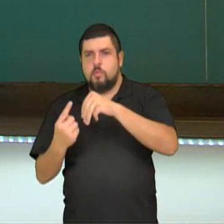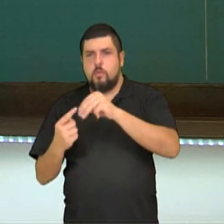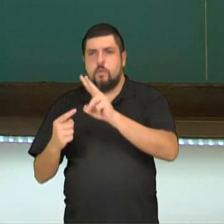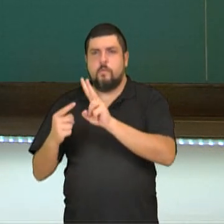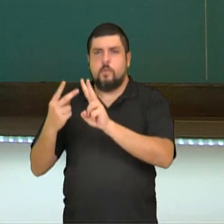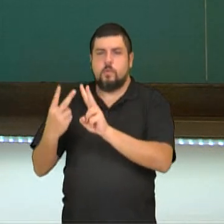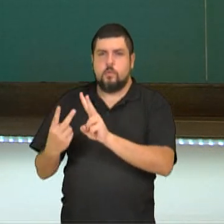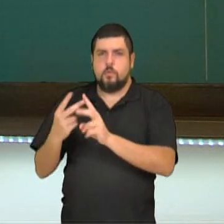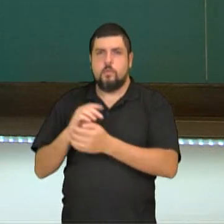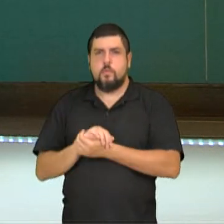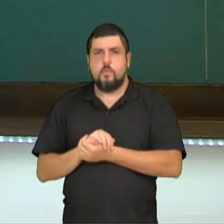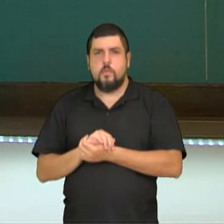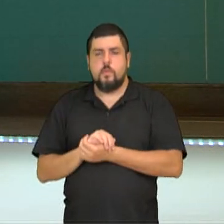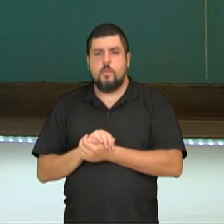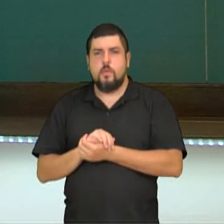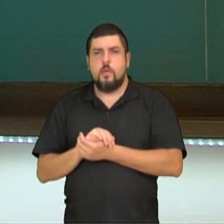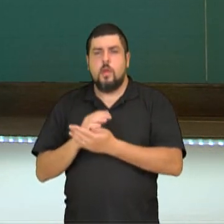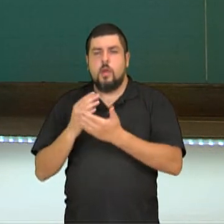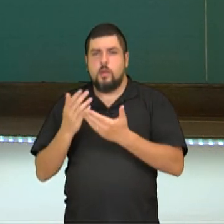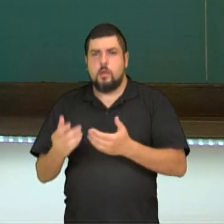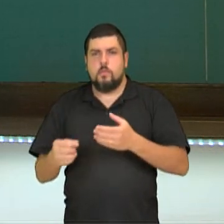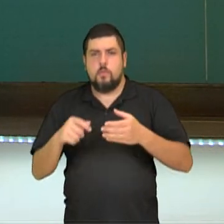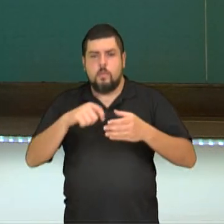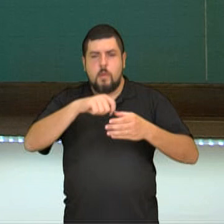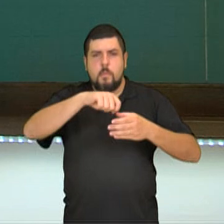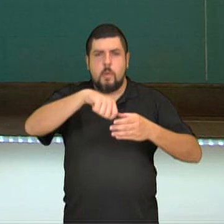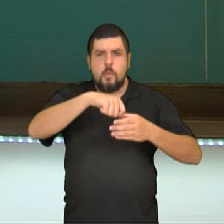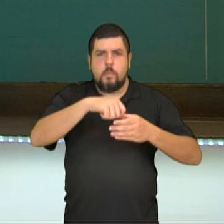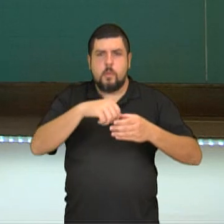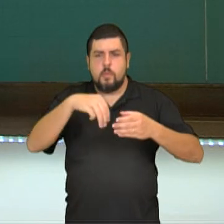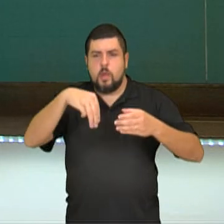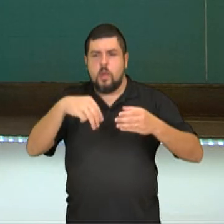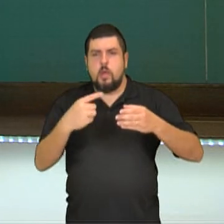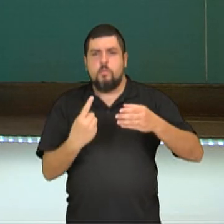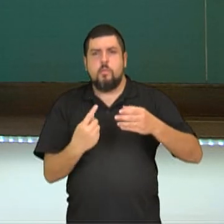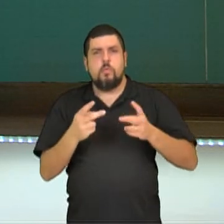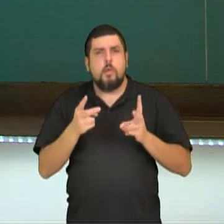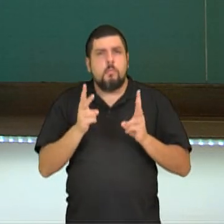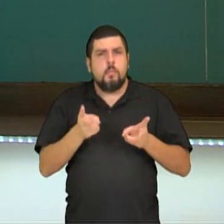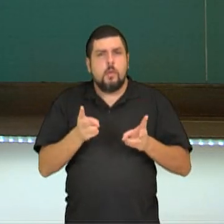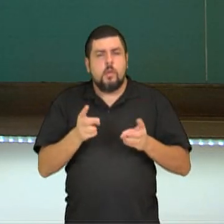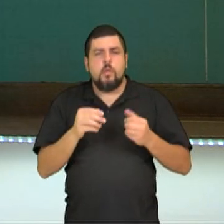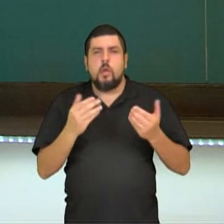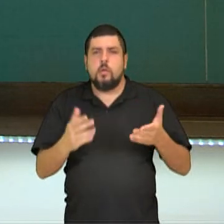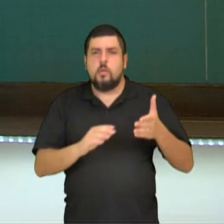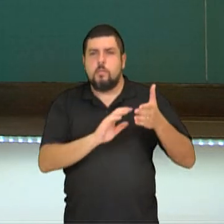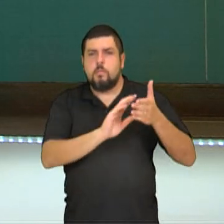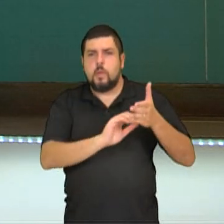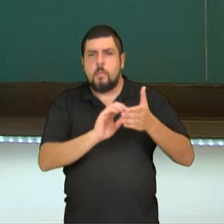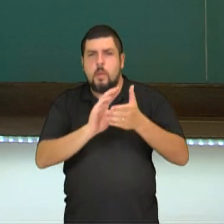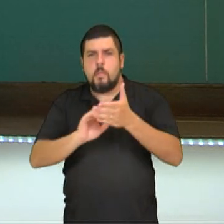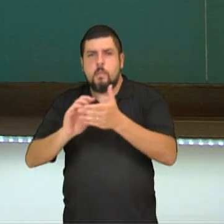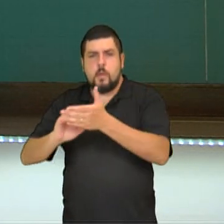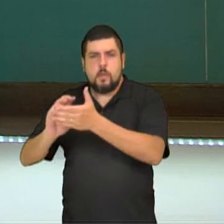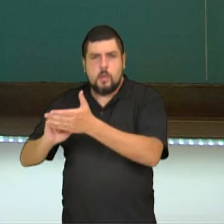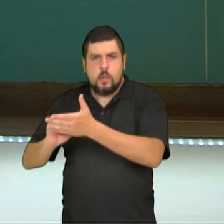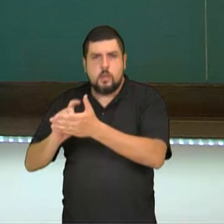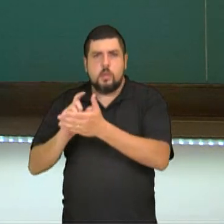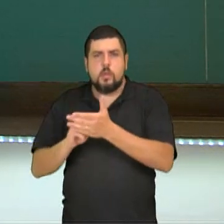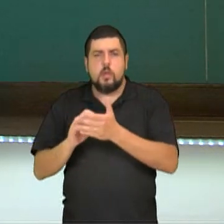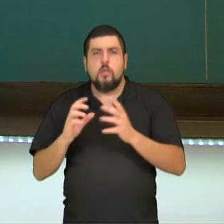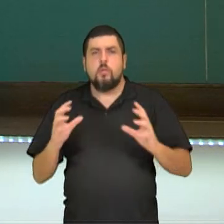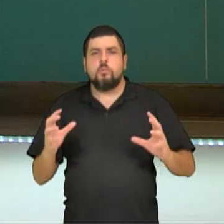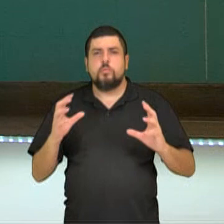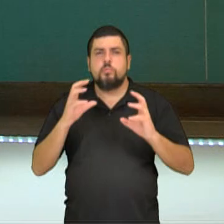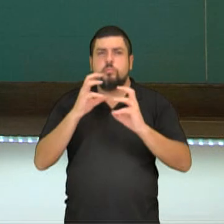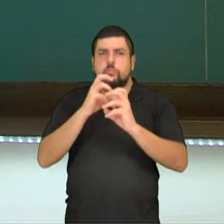C2M1V2. Como o M1, que é a massa do soluto, sempre se mantém igual, a gente cancela ela daqui da nossa equação e aí